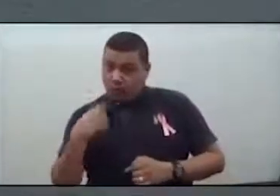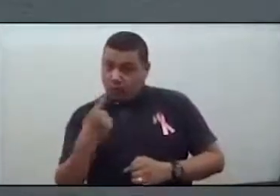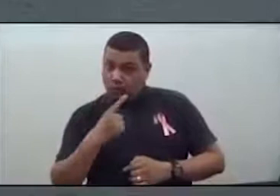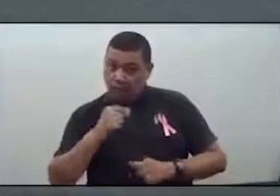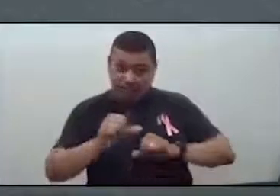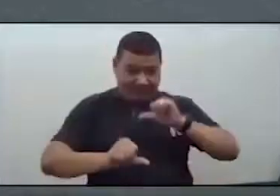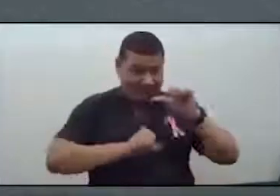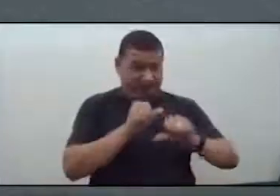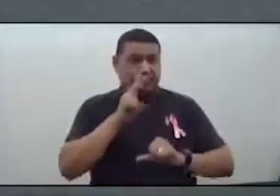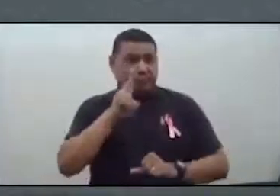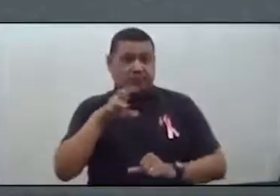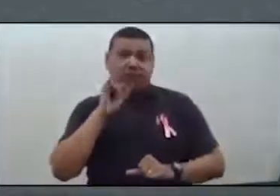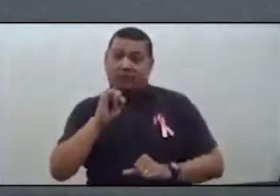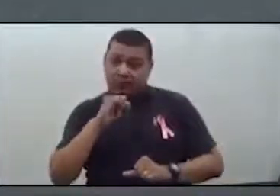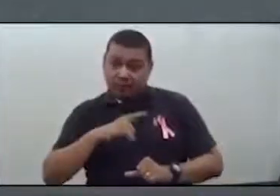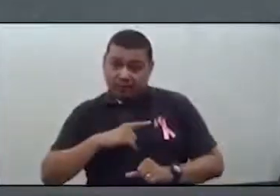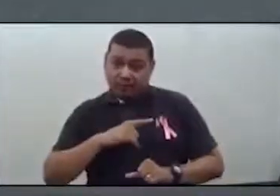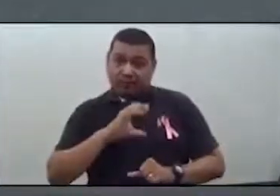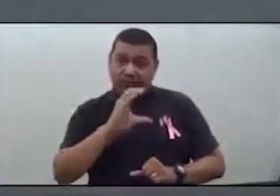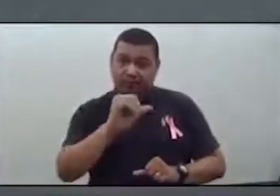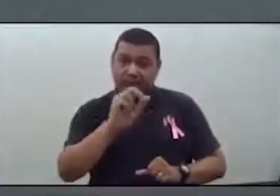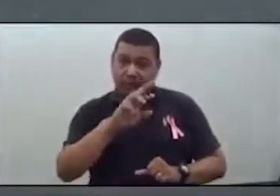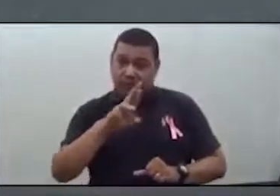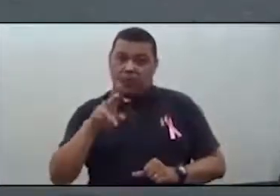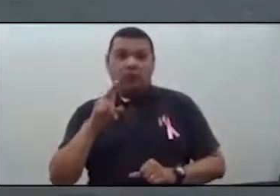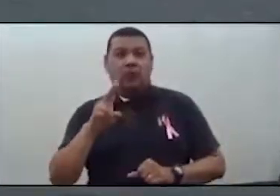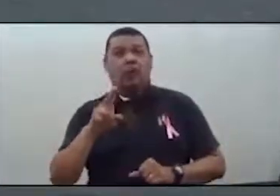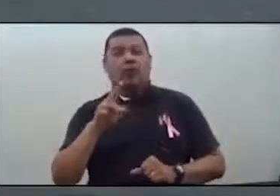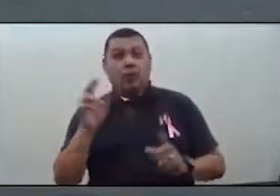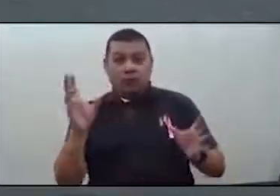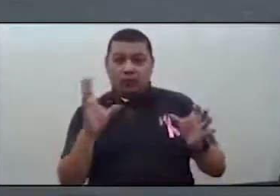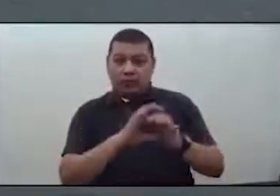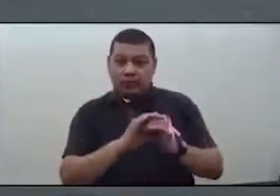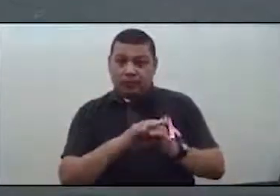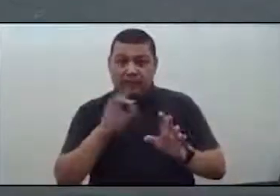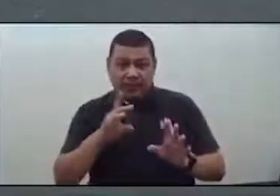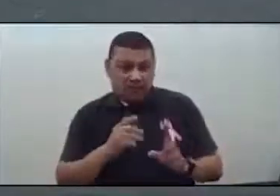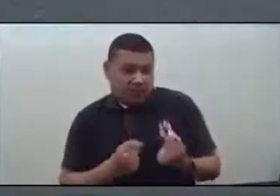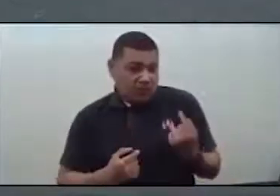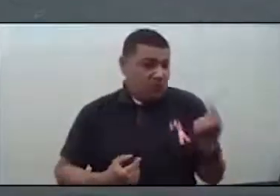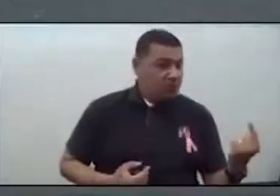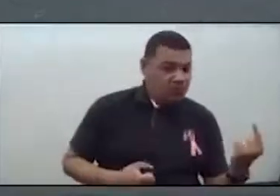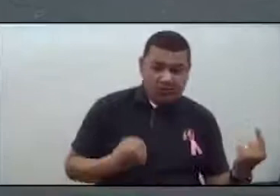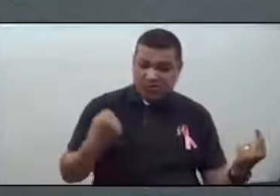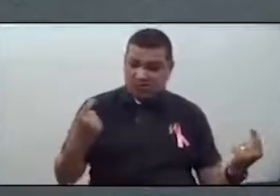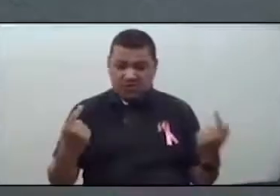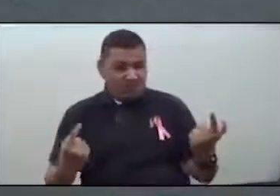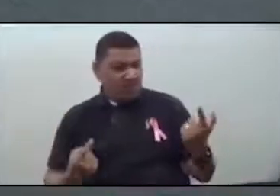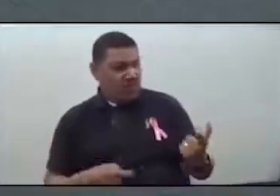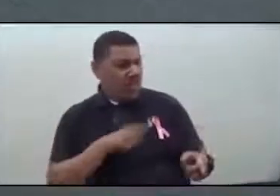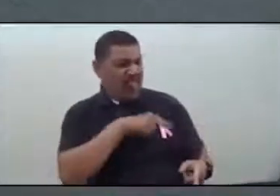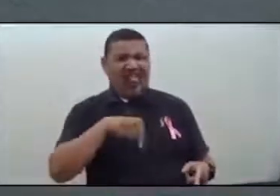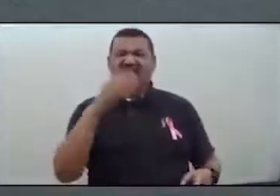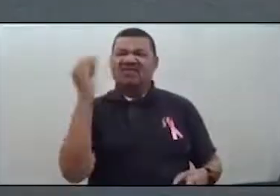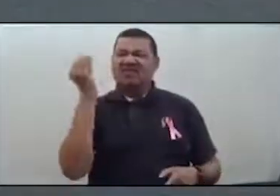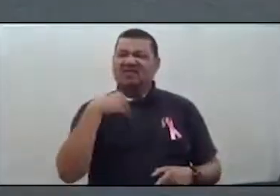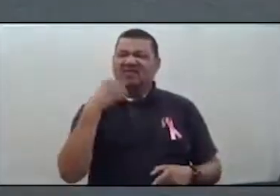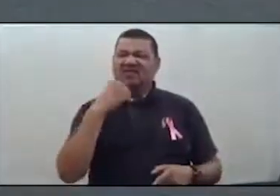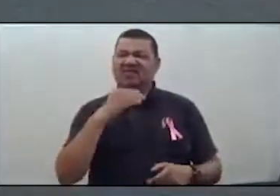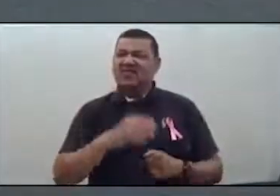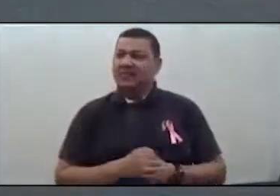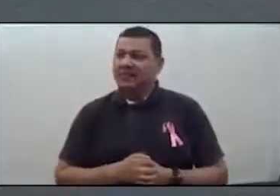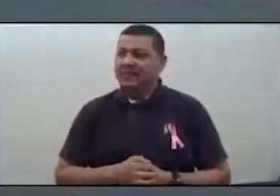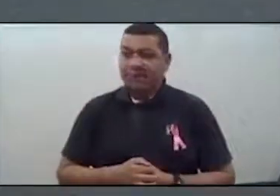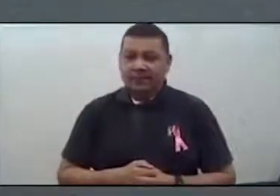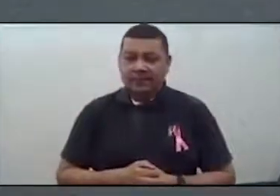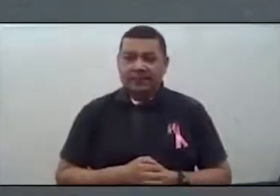do cacau. Se Cacoal ficar isolado, Fritz, não funciona. Nós precisamos ter um mercado forte, um mercado regional. Quem